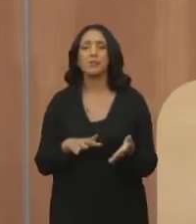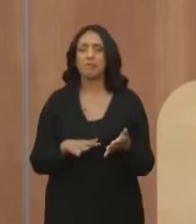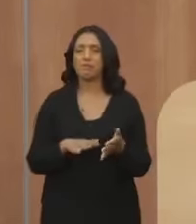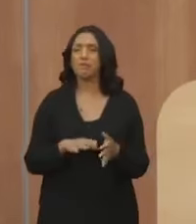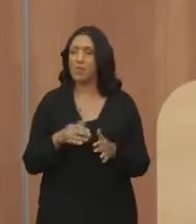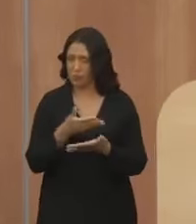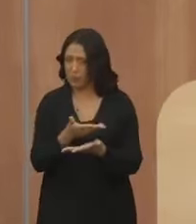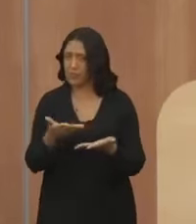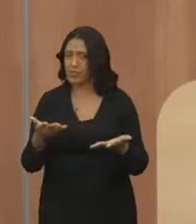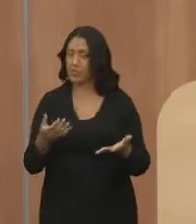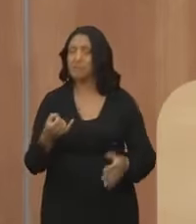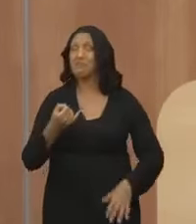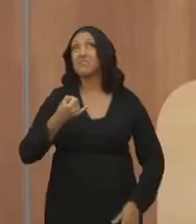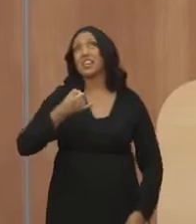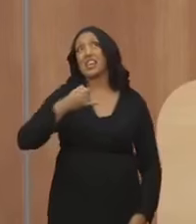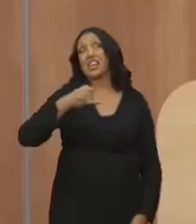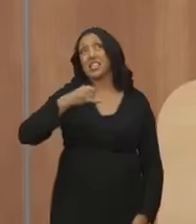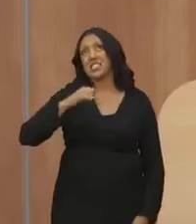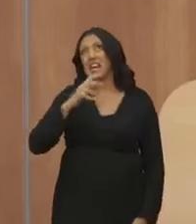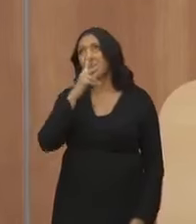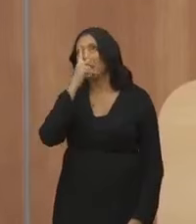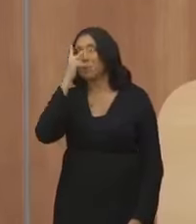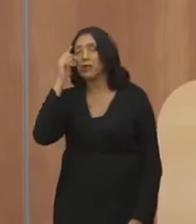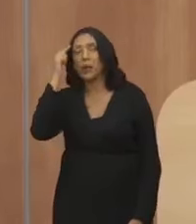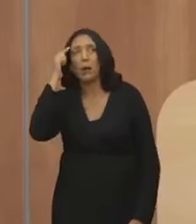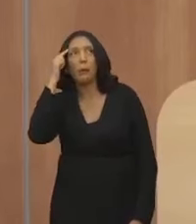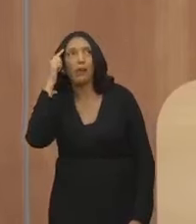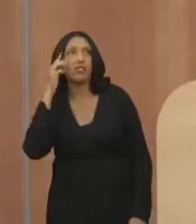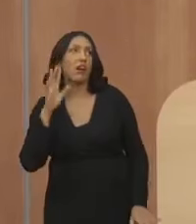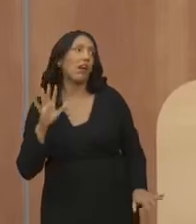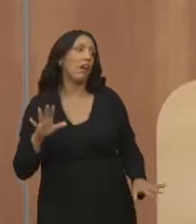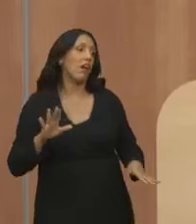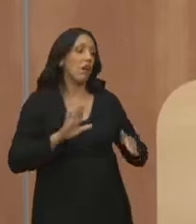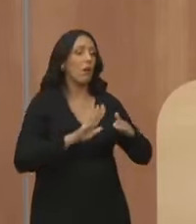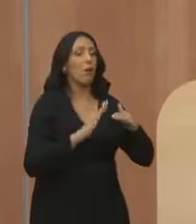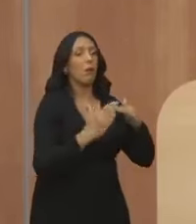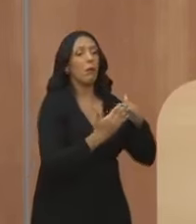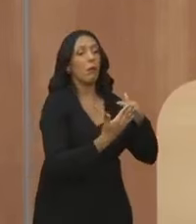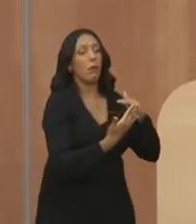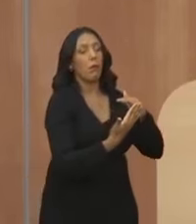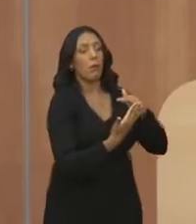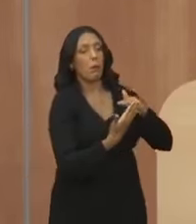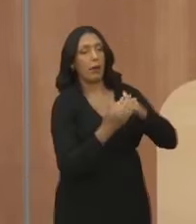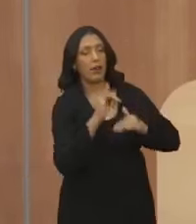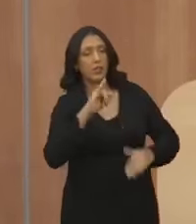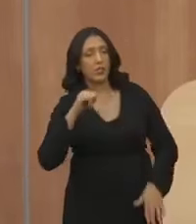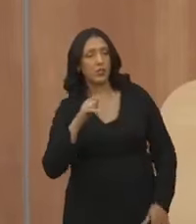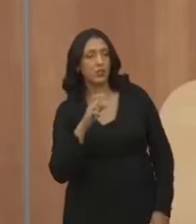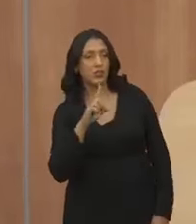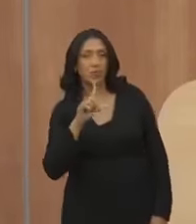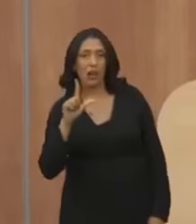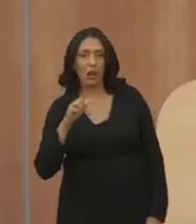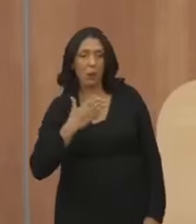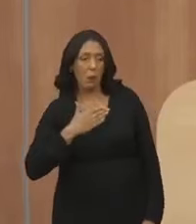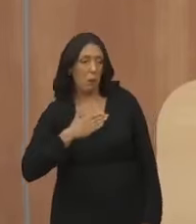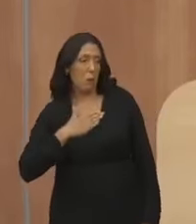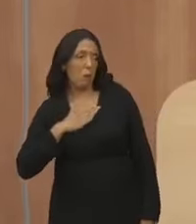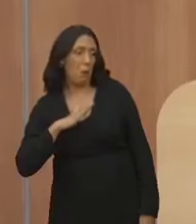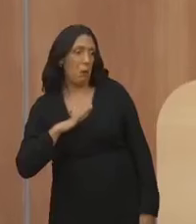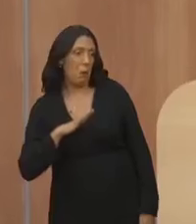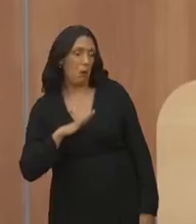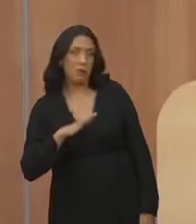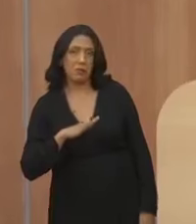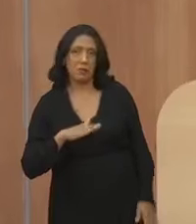Flávio não quer que o Ijal melhore, o vereador vai votar contra a subprefeitura porque ele é contra o Ijal, contra... Eu vou dizer uma